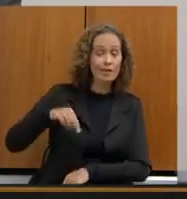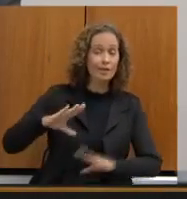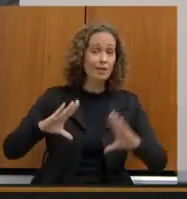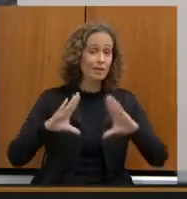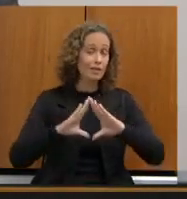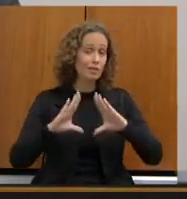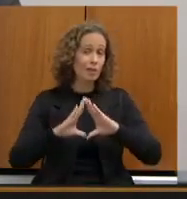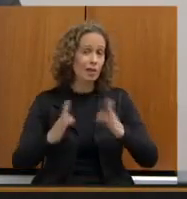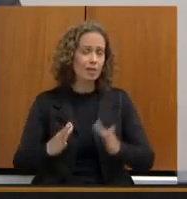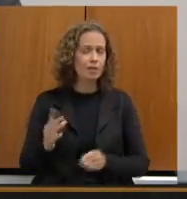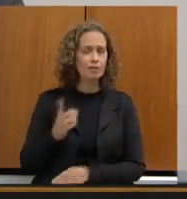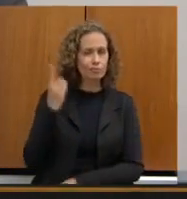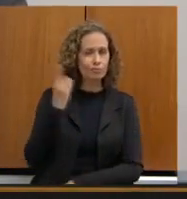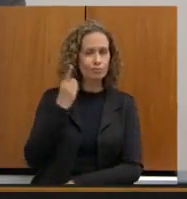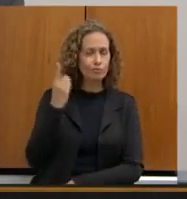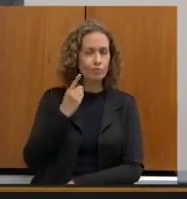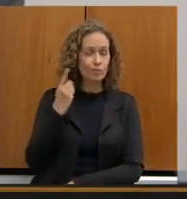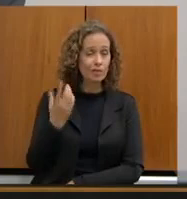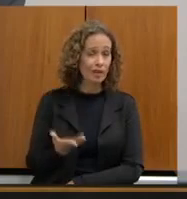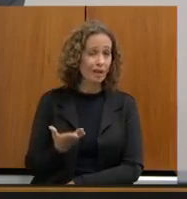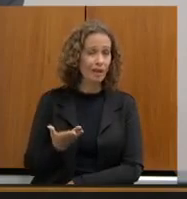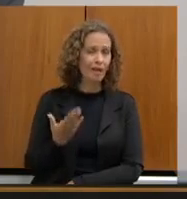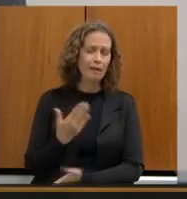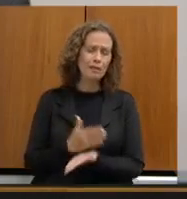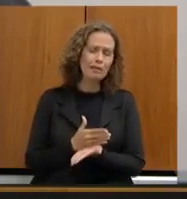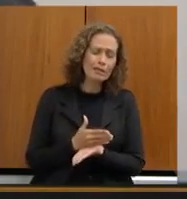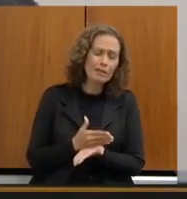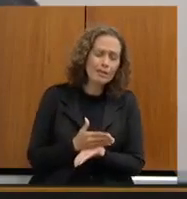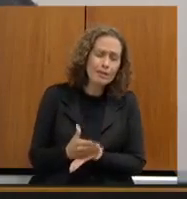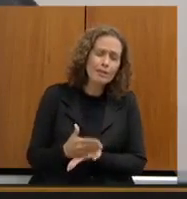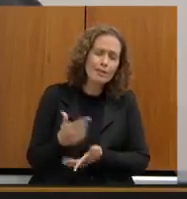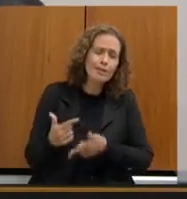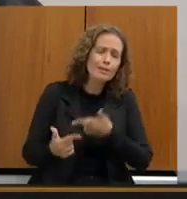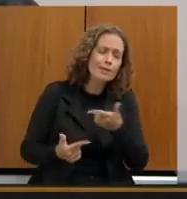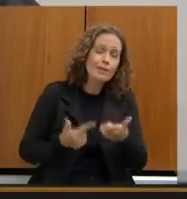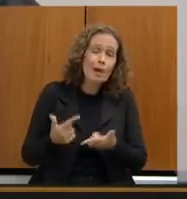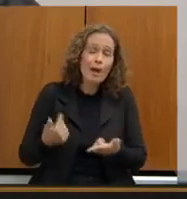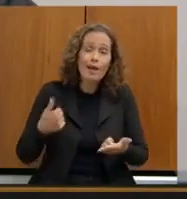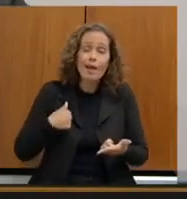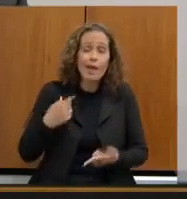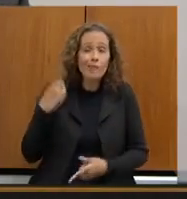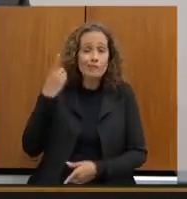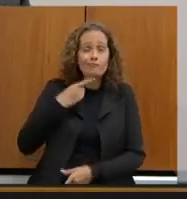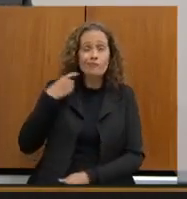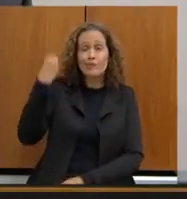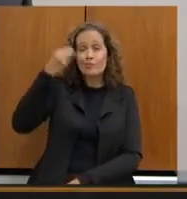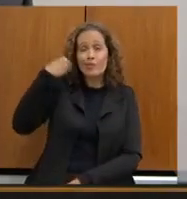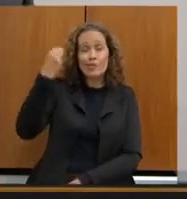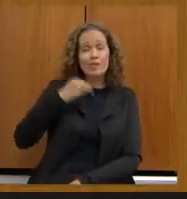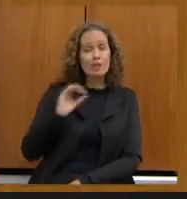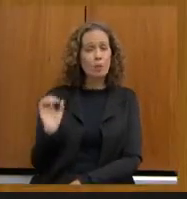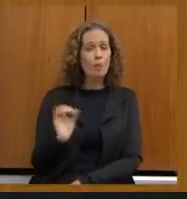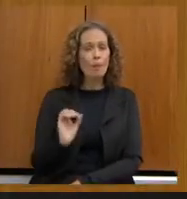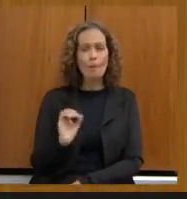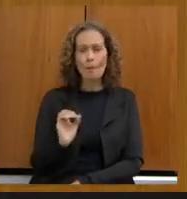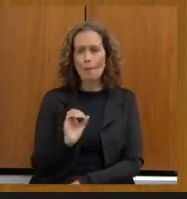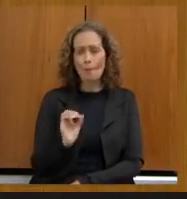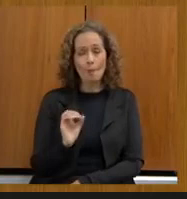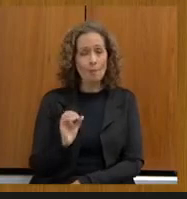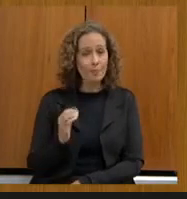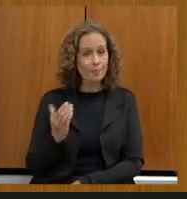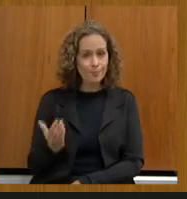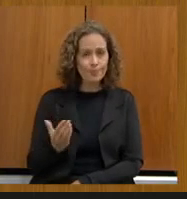Deputado cru né o deputado completamente inexperiente com